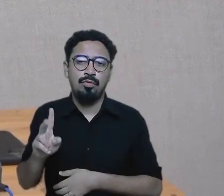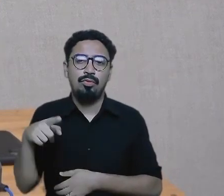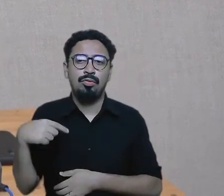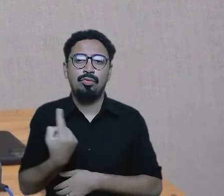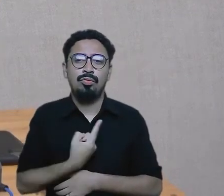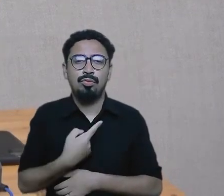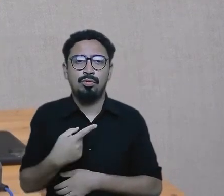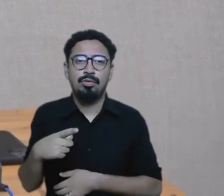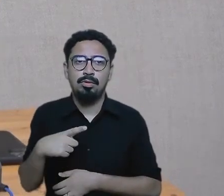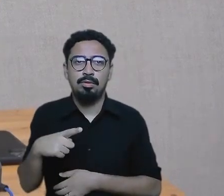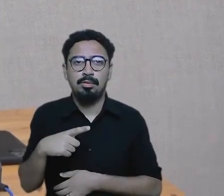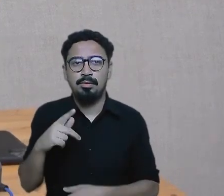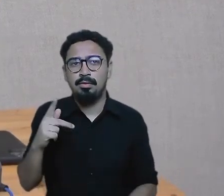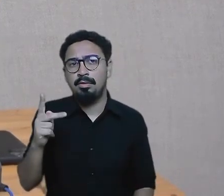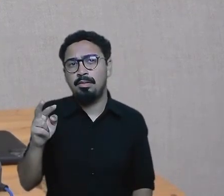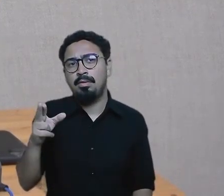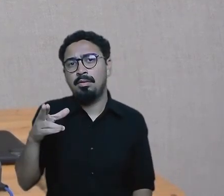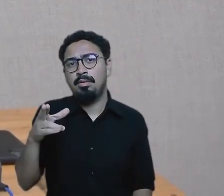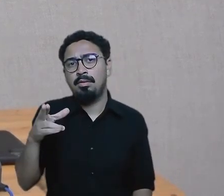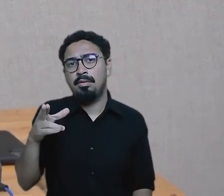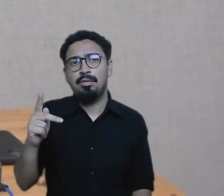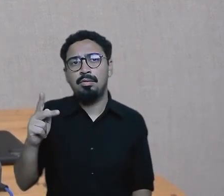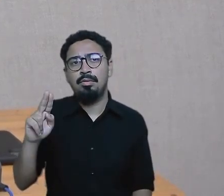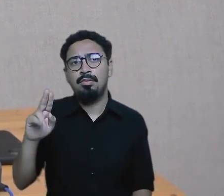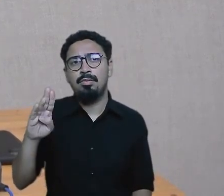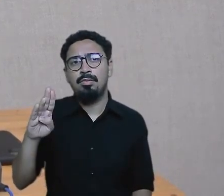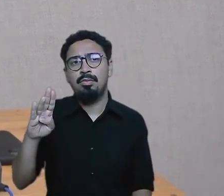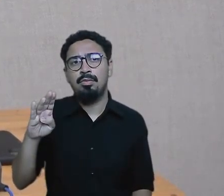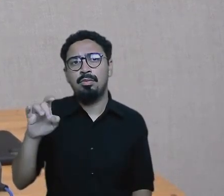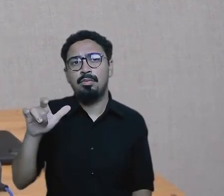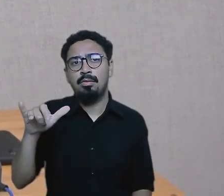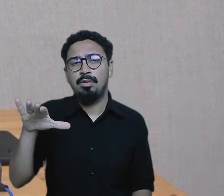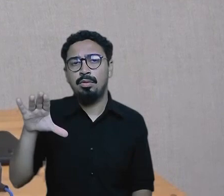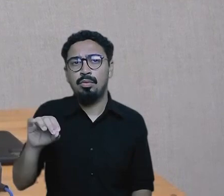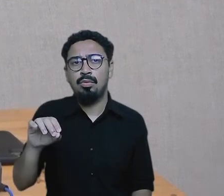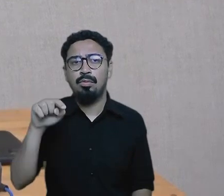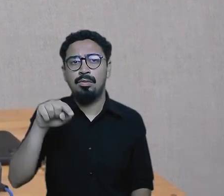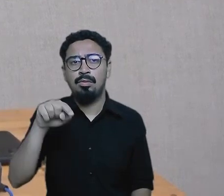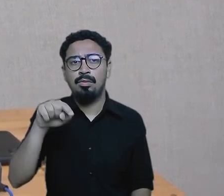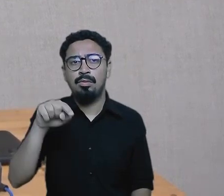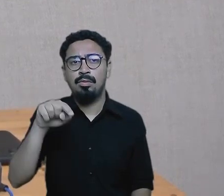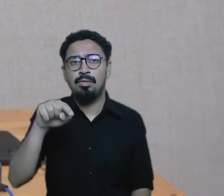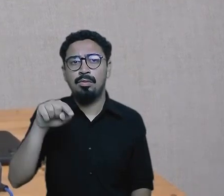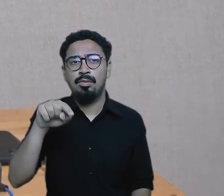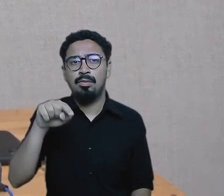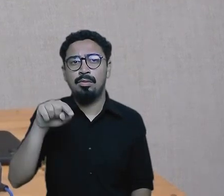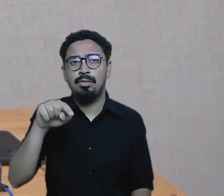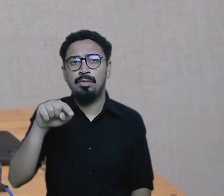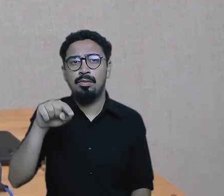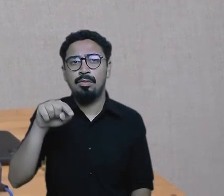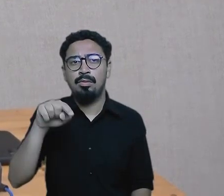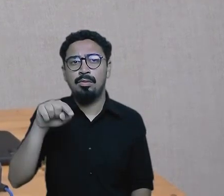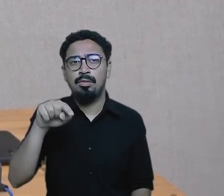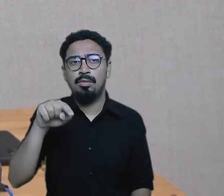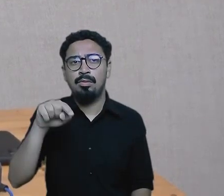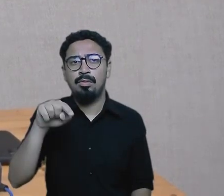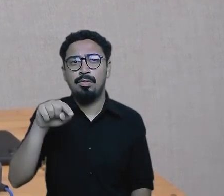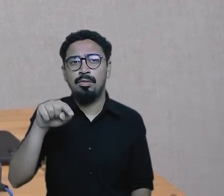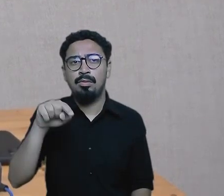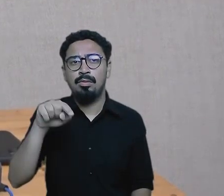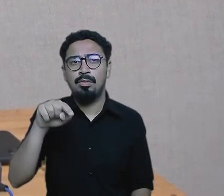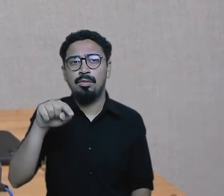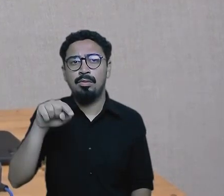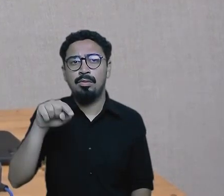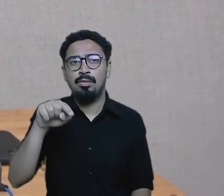preço público agora Se quiserem criar uma situação dessa Porque dependendo do preço não vai o morador Ele não vai